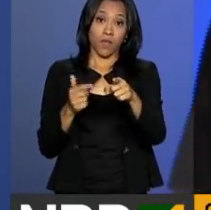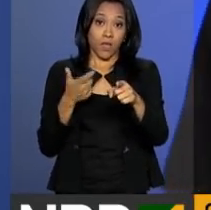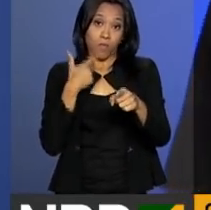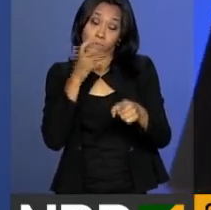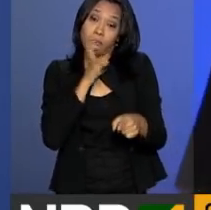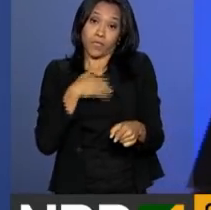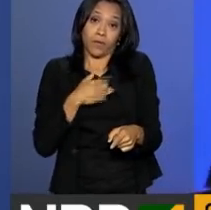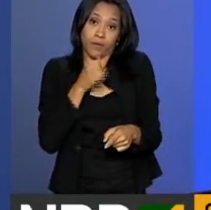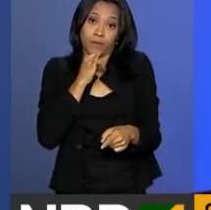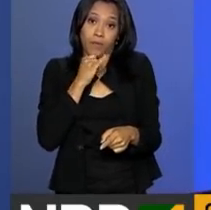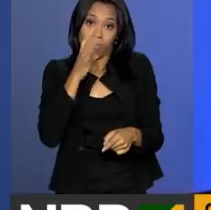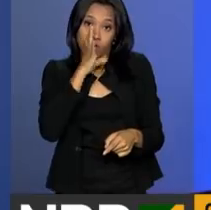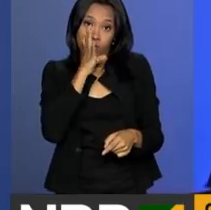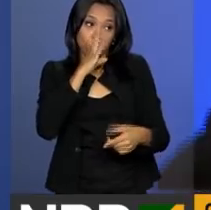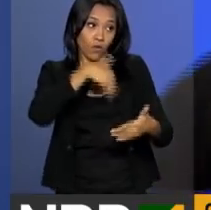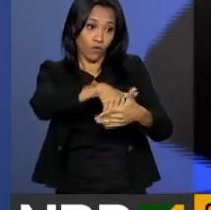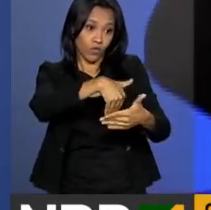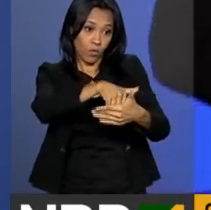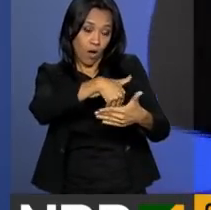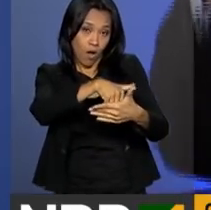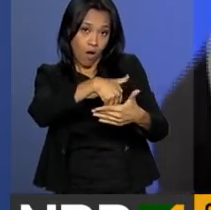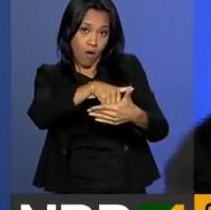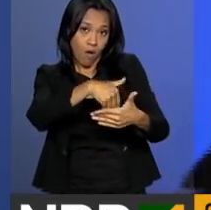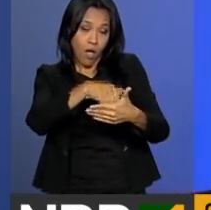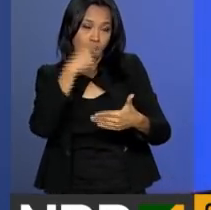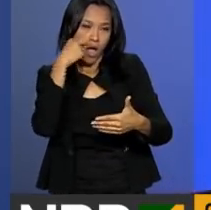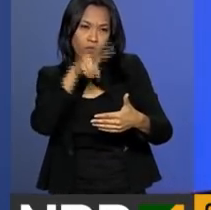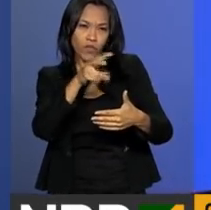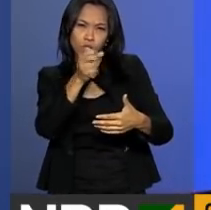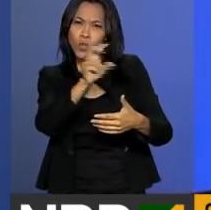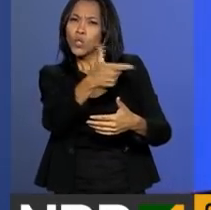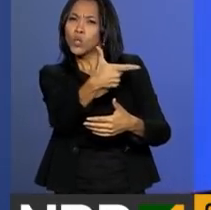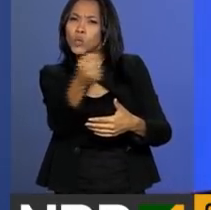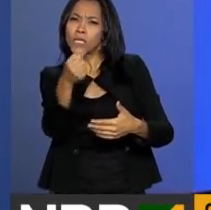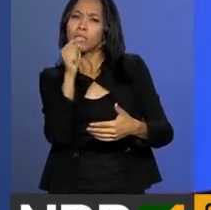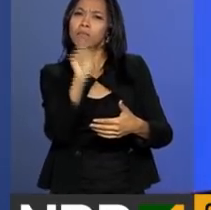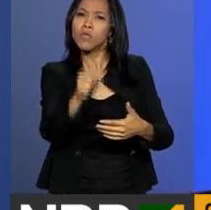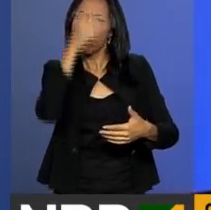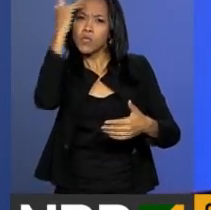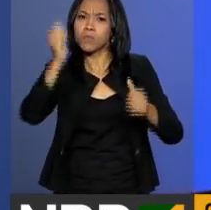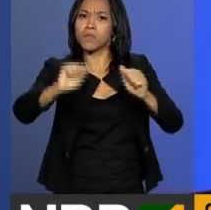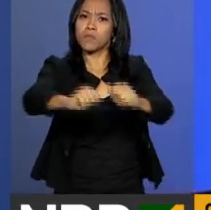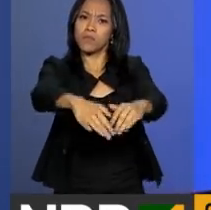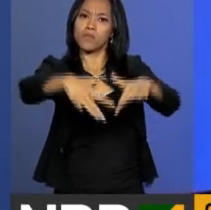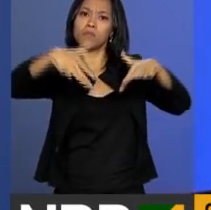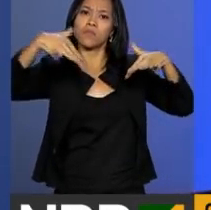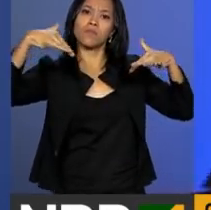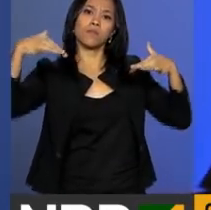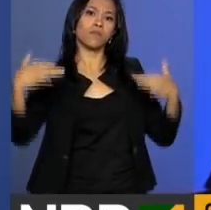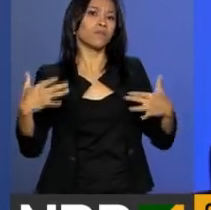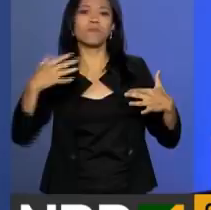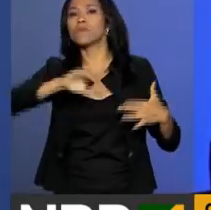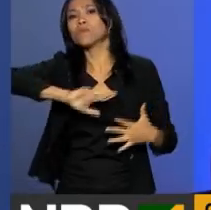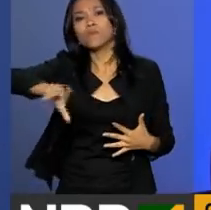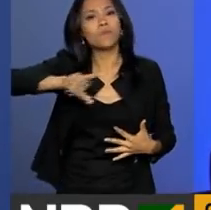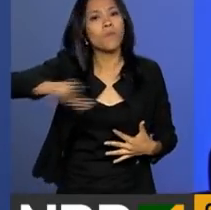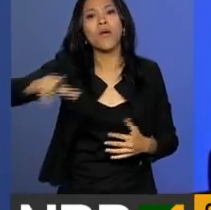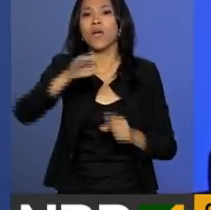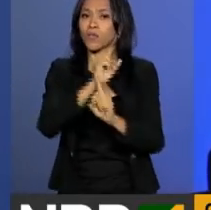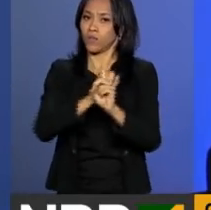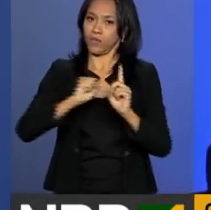futebol o óleo 200 mil pessoas que estão lá e dizer isto não é uma sociedade porque eles estão lá